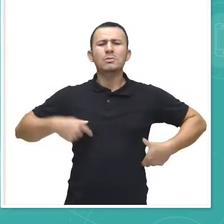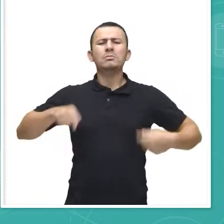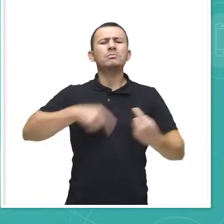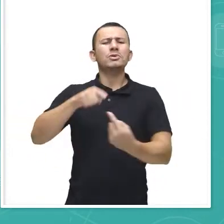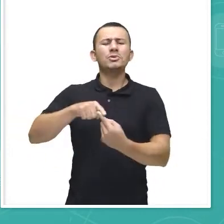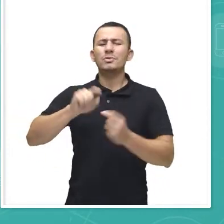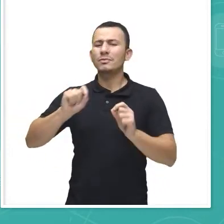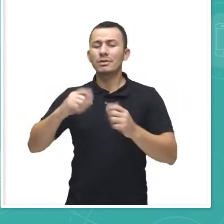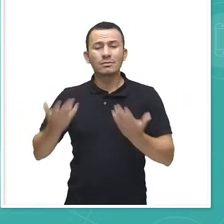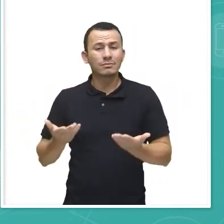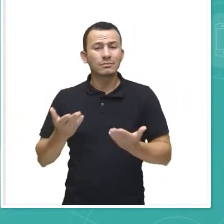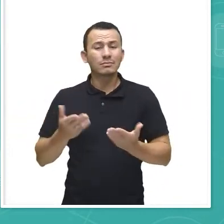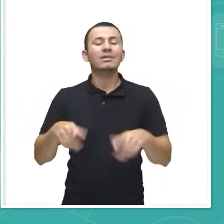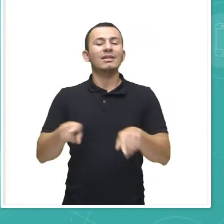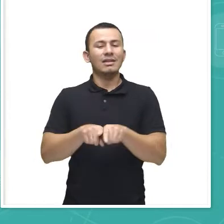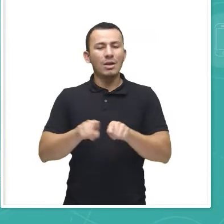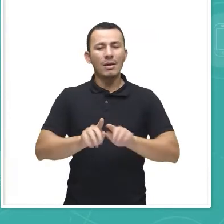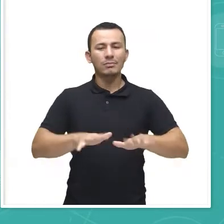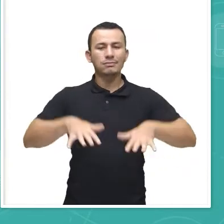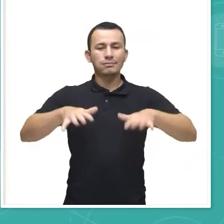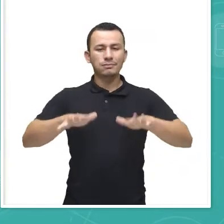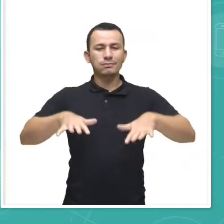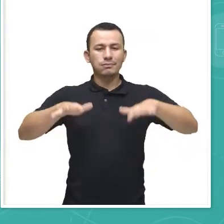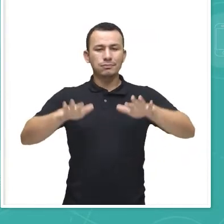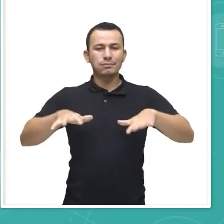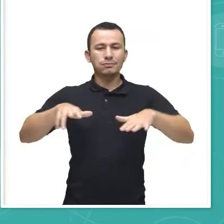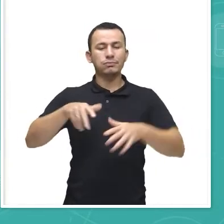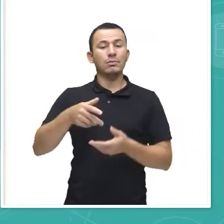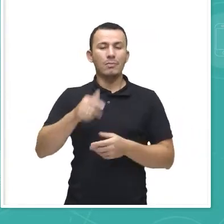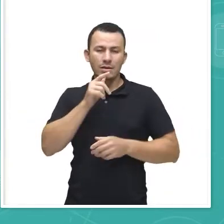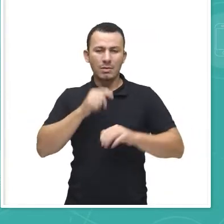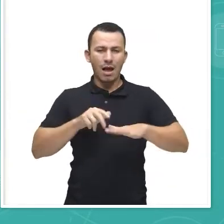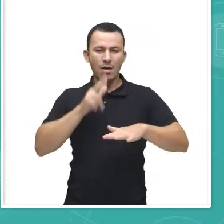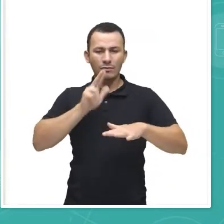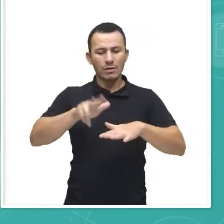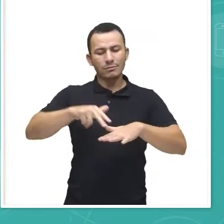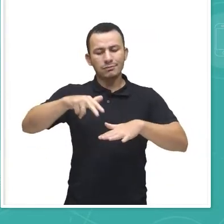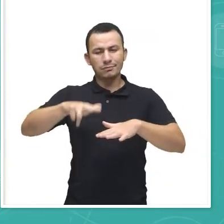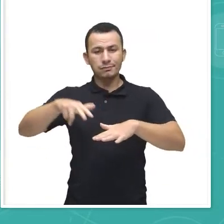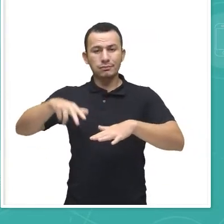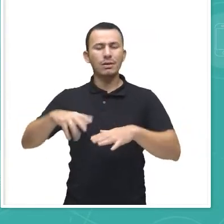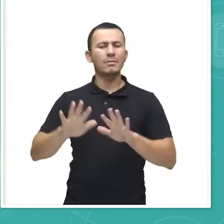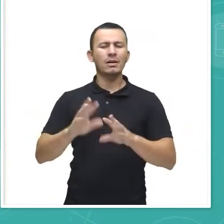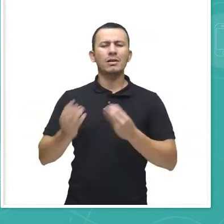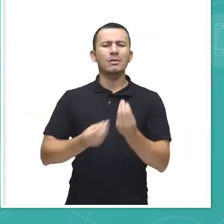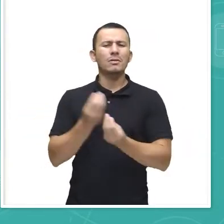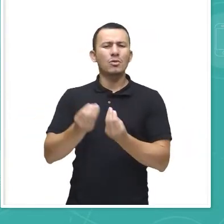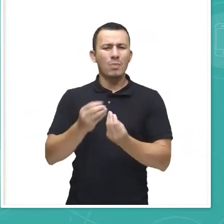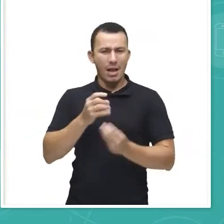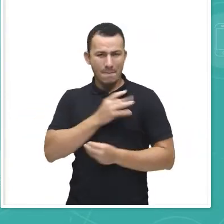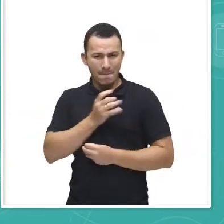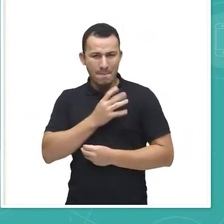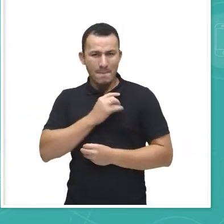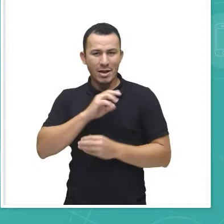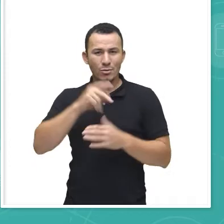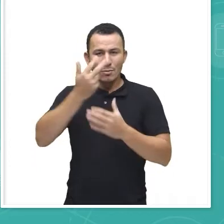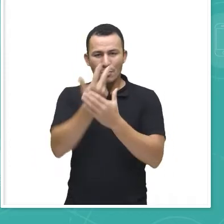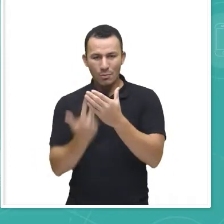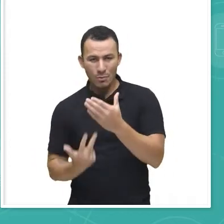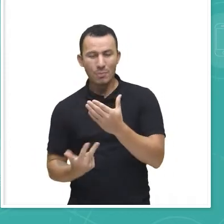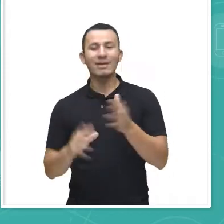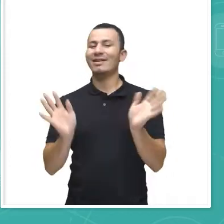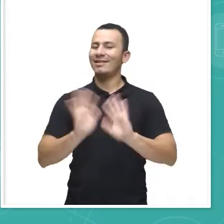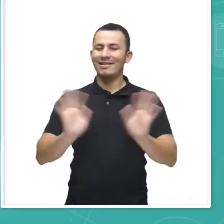fazer o quê? É fazer você flutuar na água, né? Ah, mas isso daí é usado para quem tem medo de se afogar?